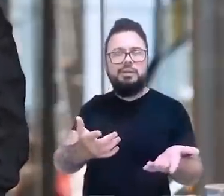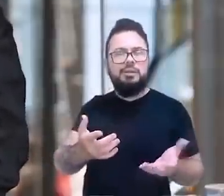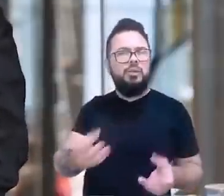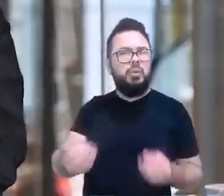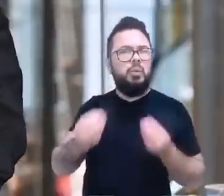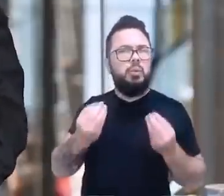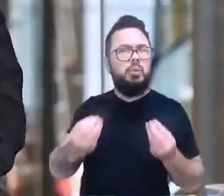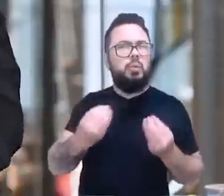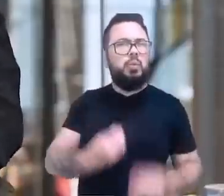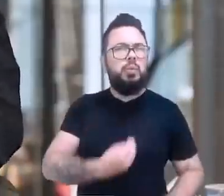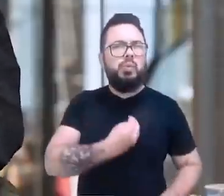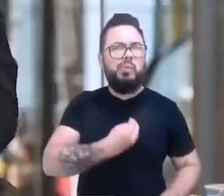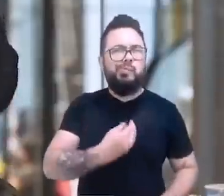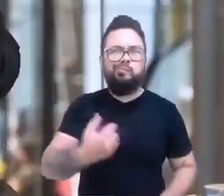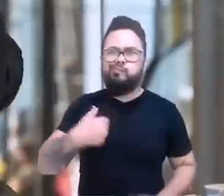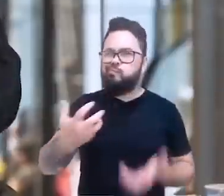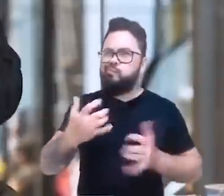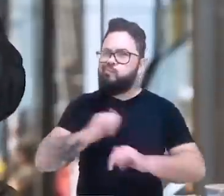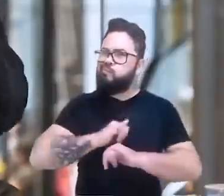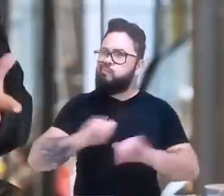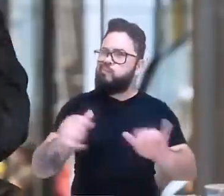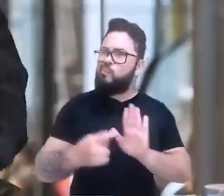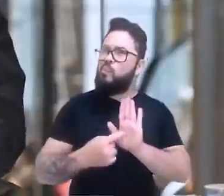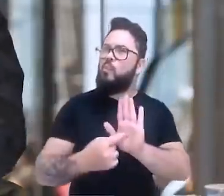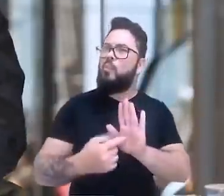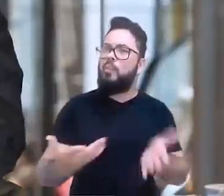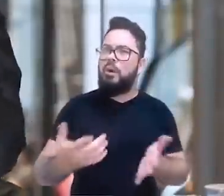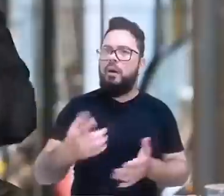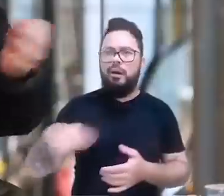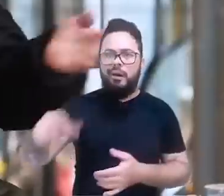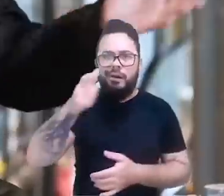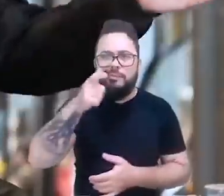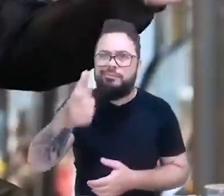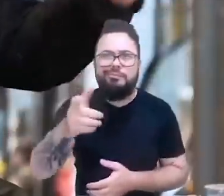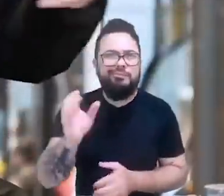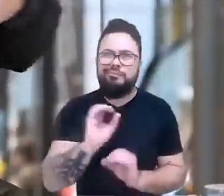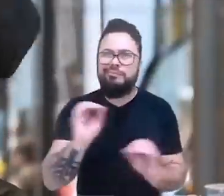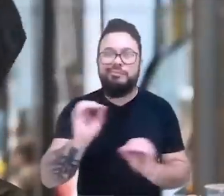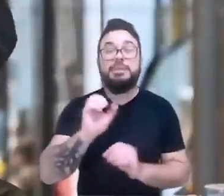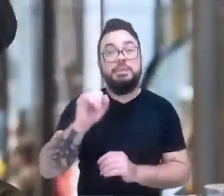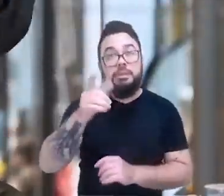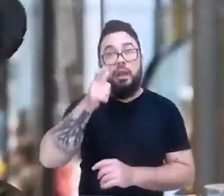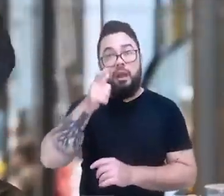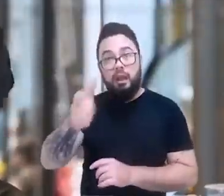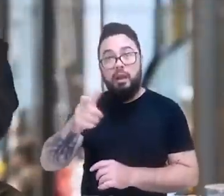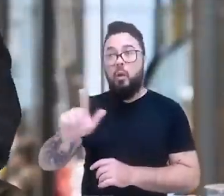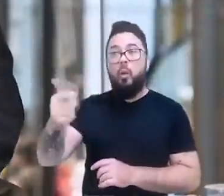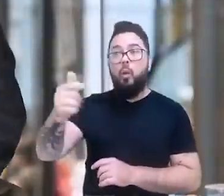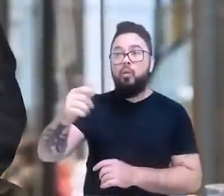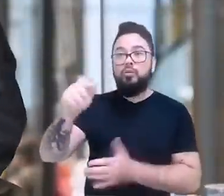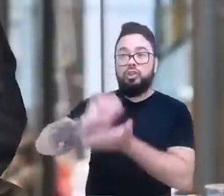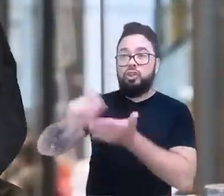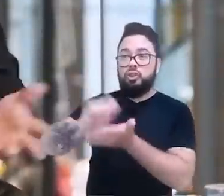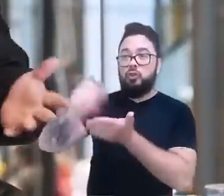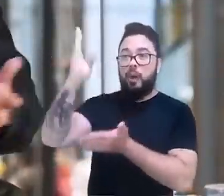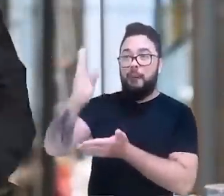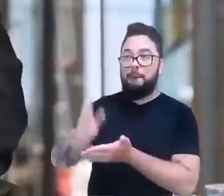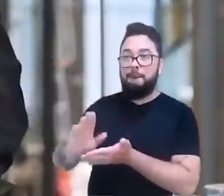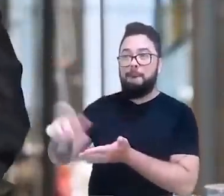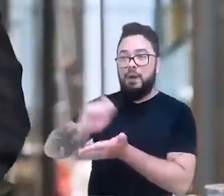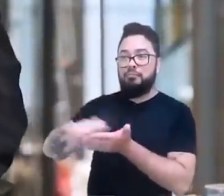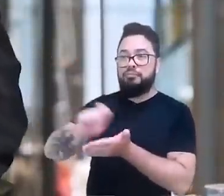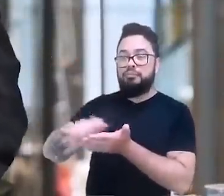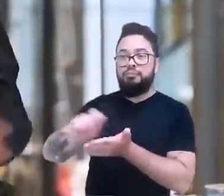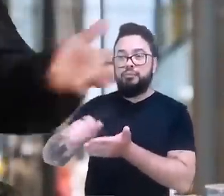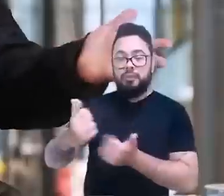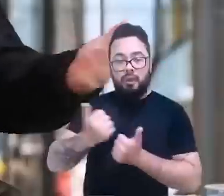tipo de vida eu quero retratar com isso isso não interessa a ninguém se interessasse os escritores brasileiros estariam dando felicitando nosso lugar aqui não